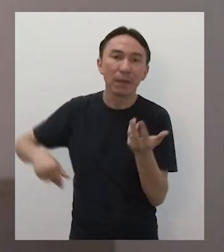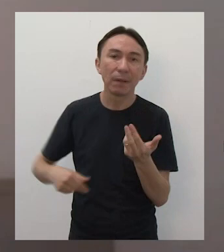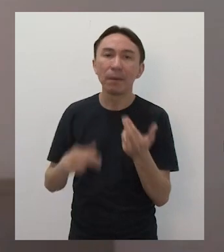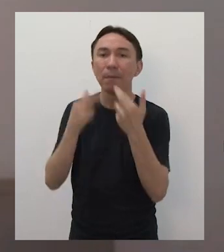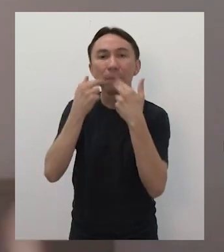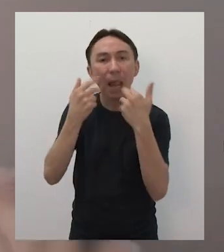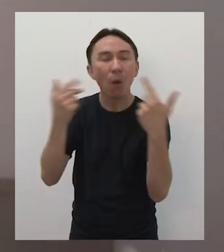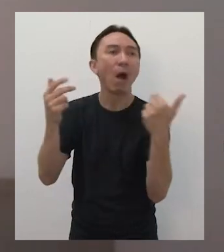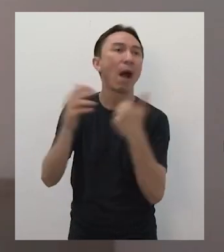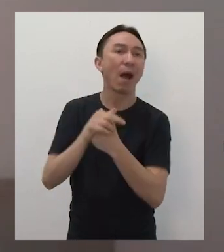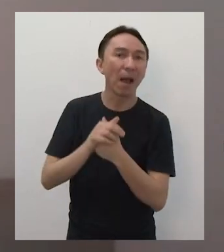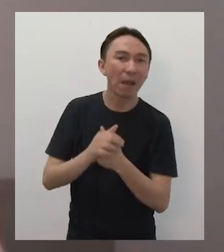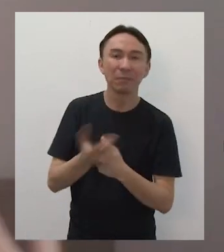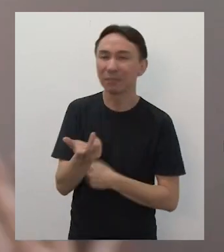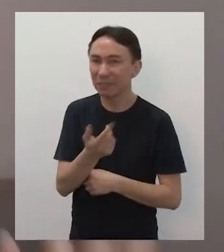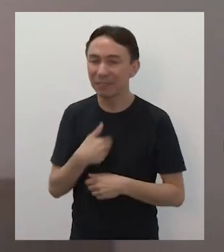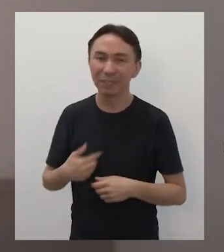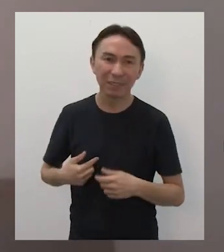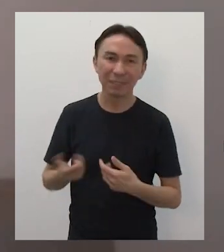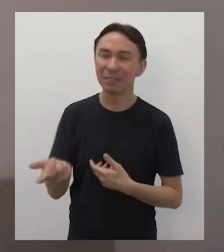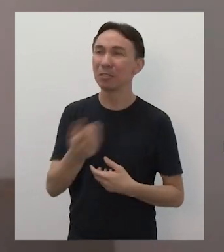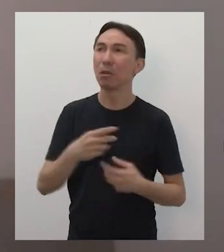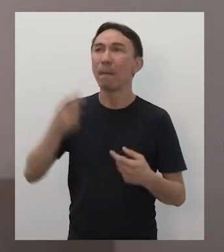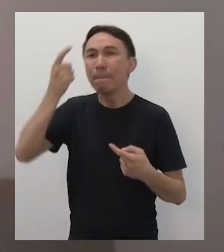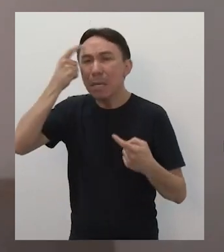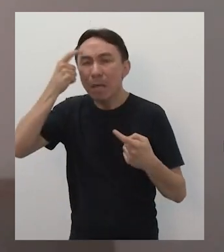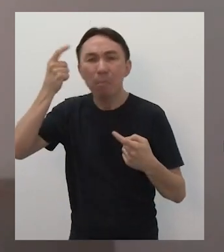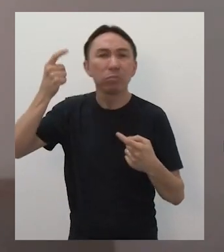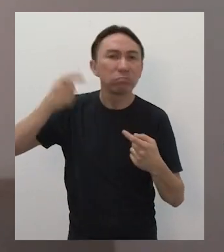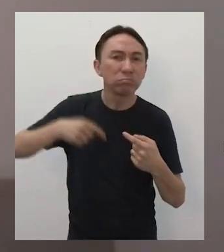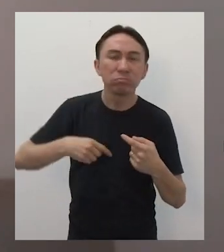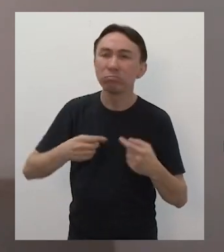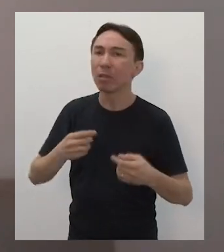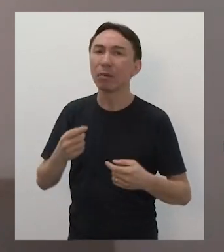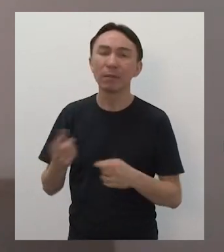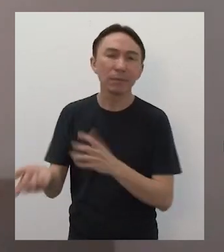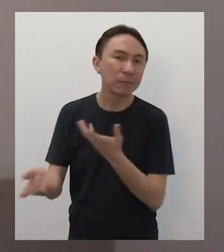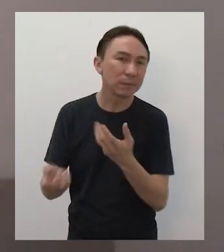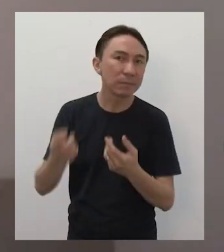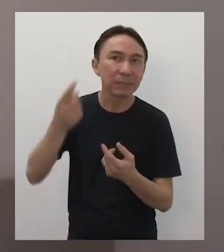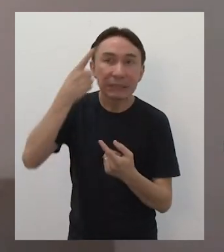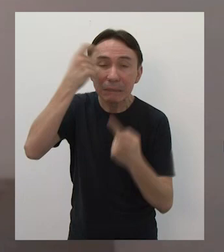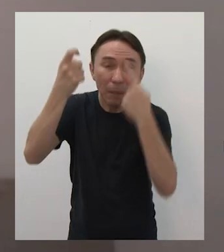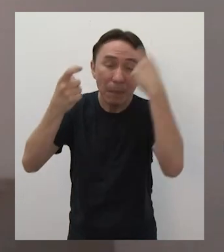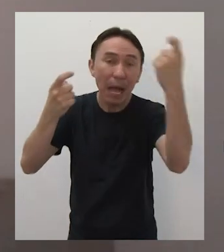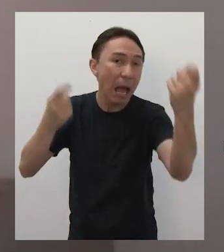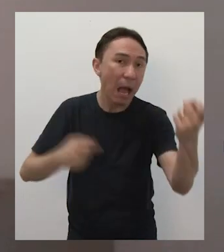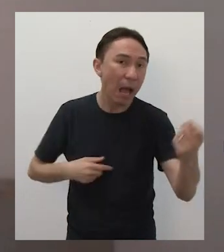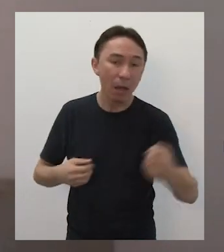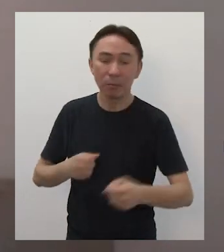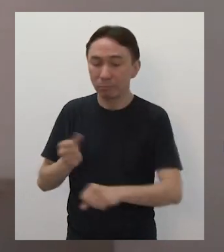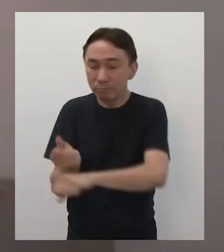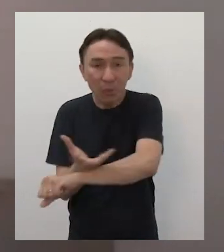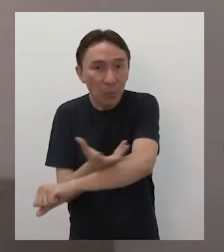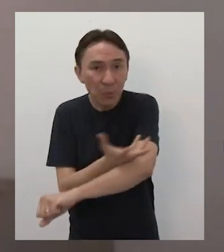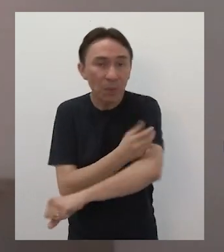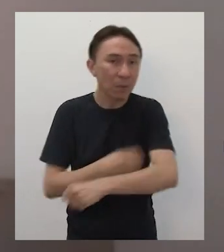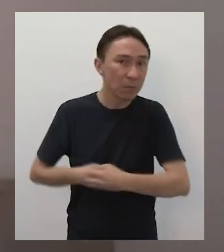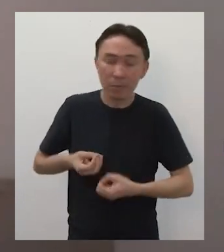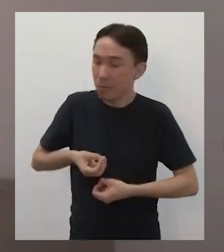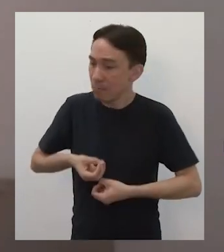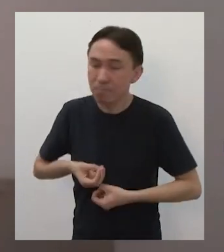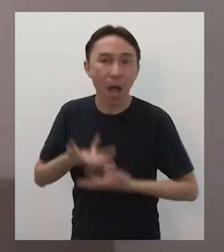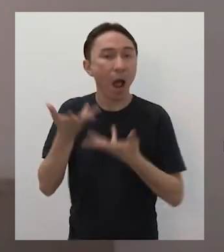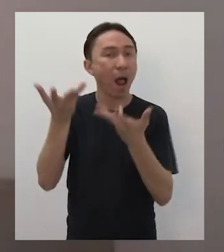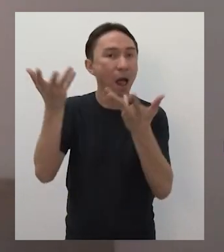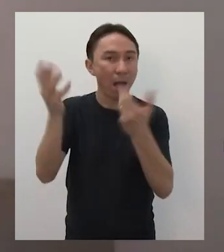expressando ideias, pensamentos, emoções, é colocar em prática os multiletramentos para